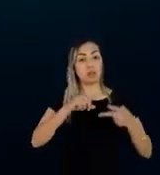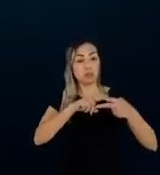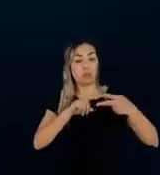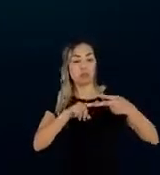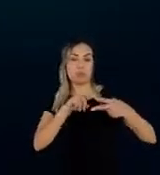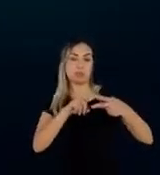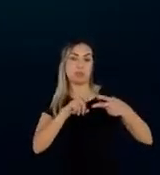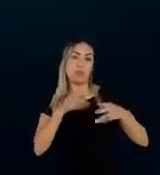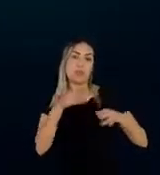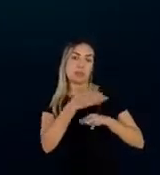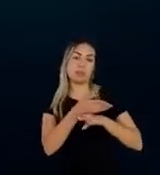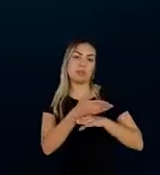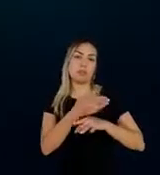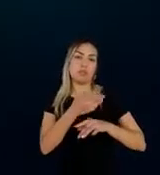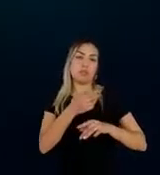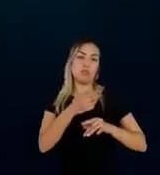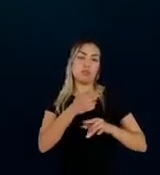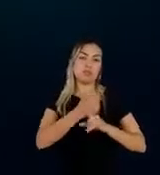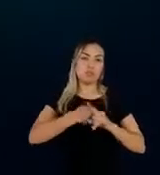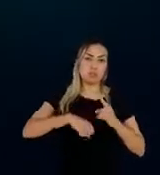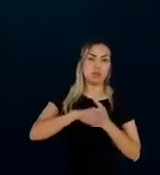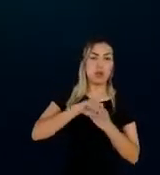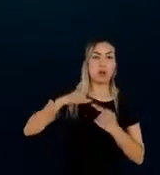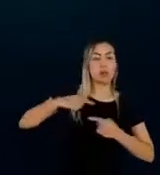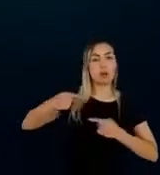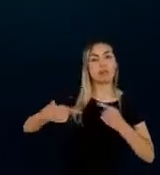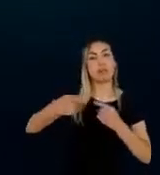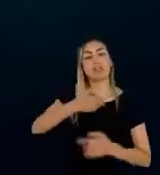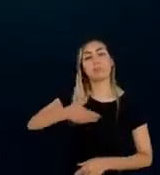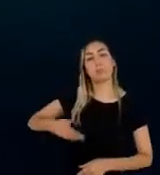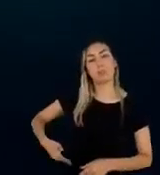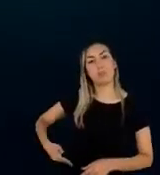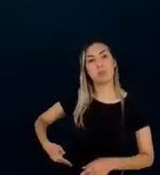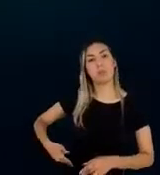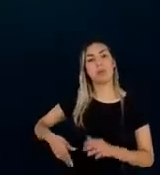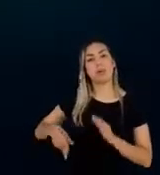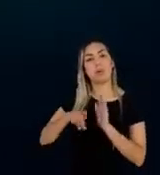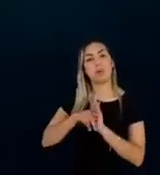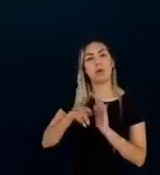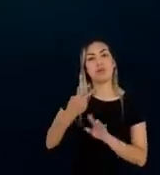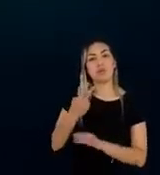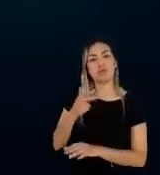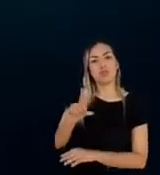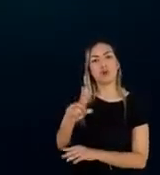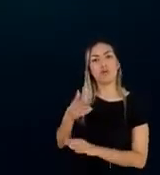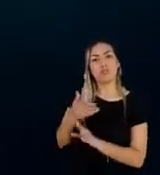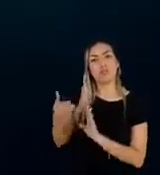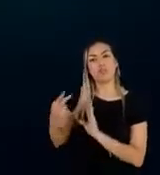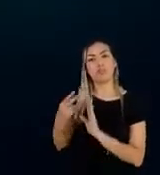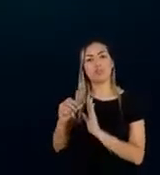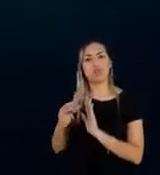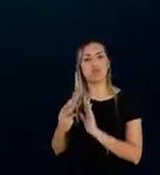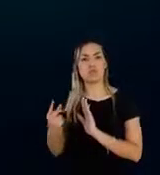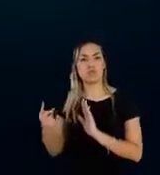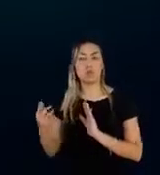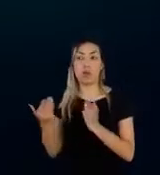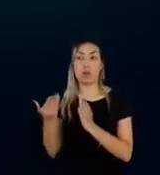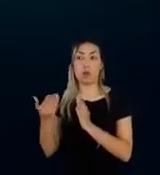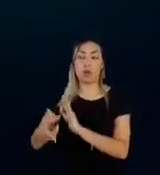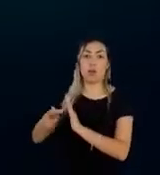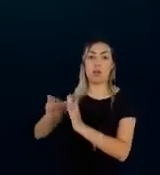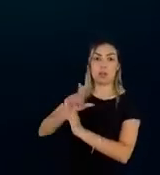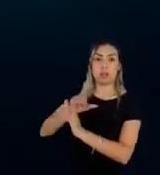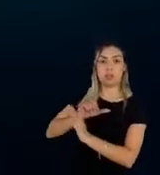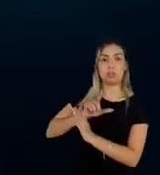a audiência pública 29 de 2021 e ela foi antecipada para realizar no